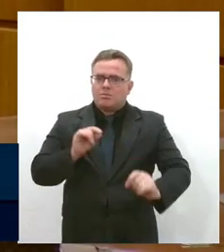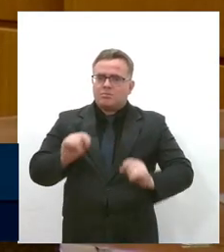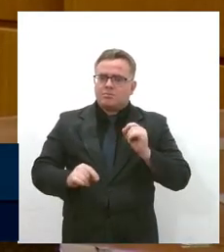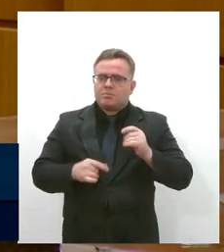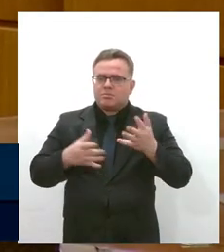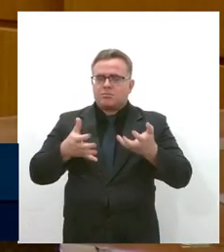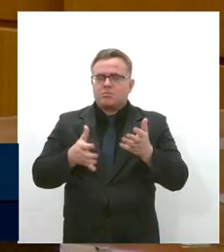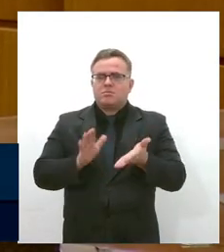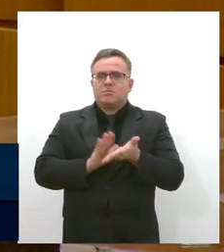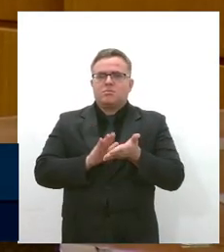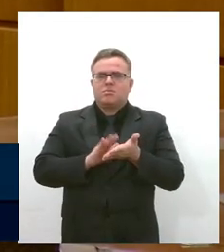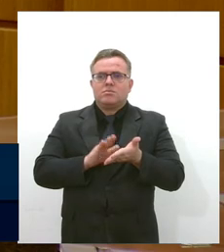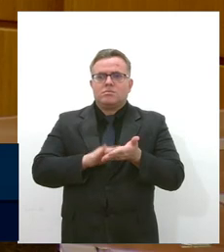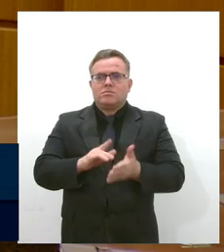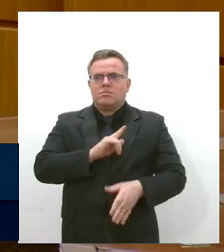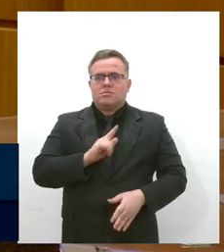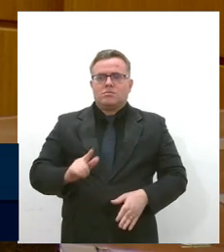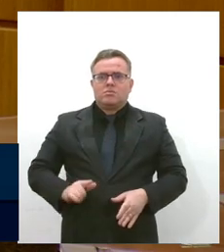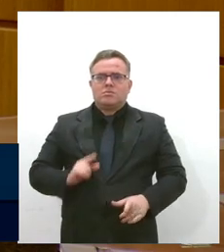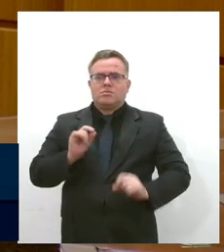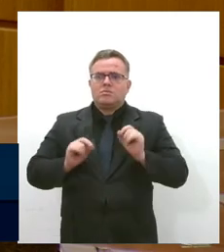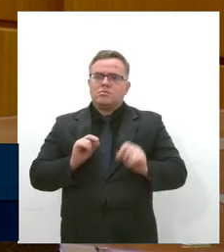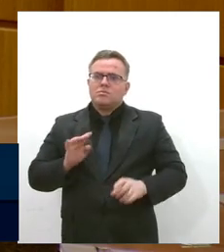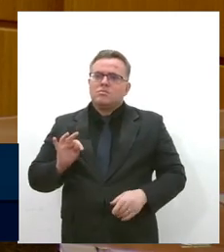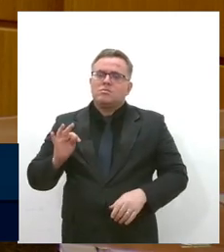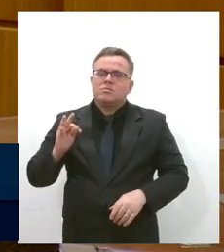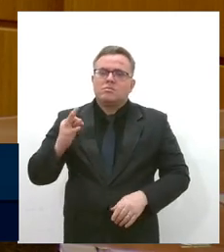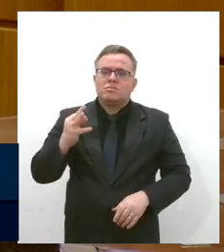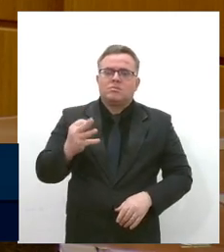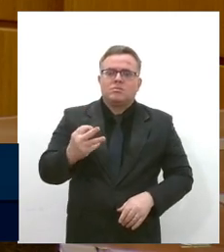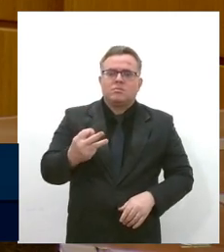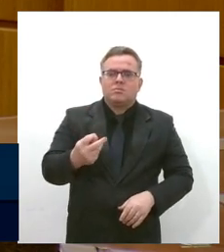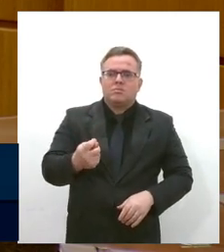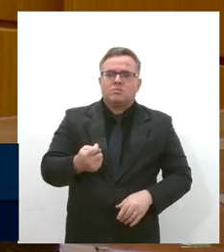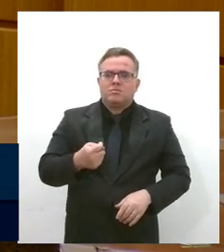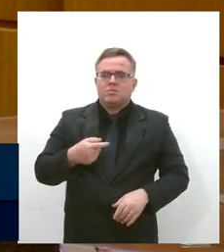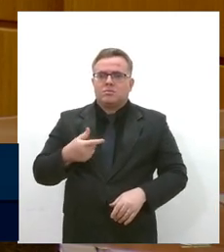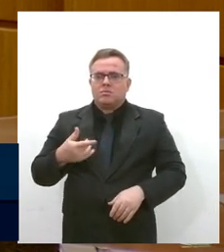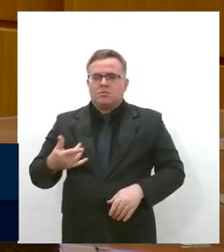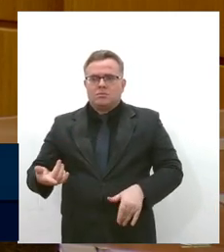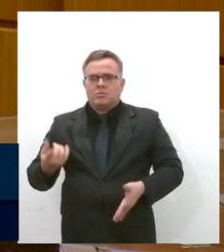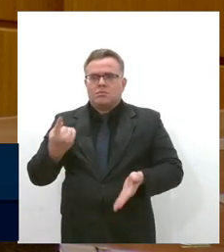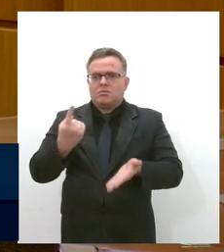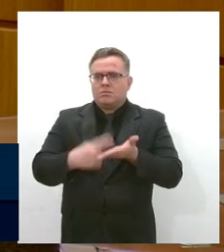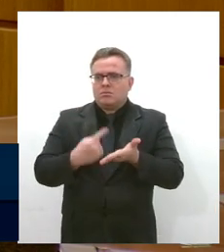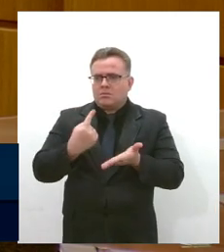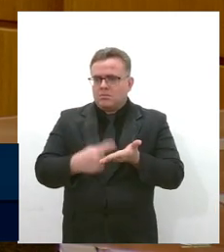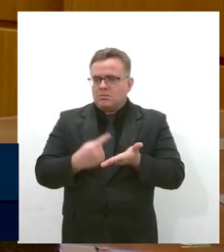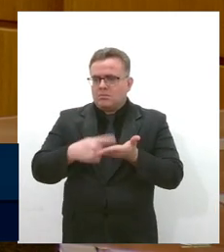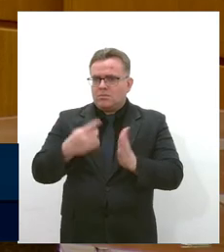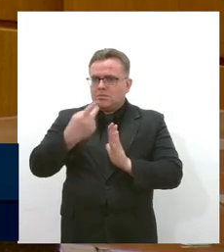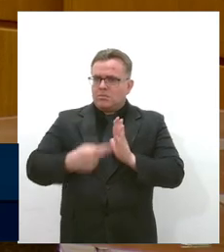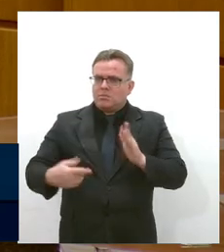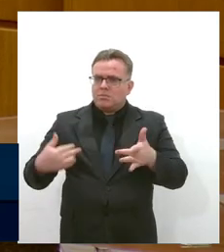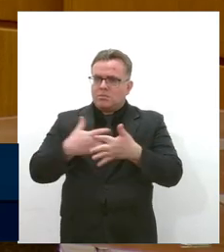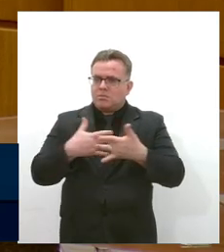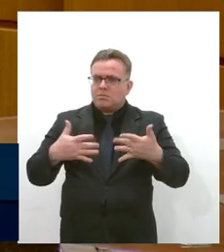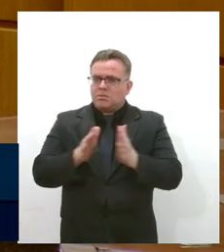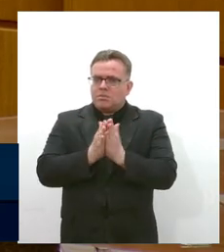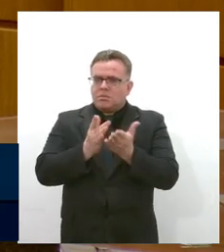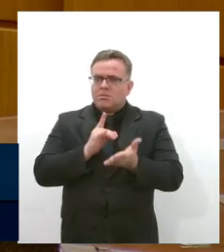governador e a todos, né, que se envolveram nesse projeto da Cidade Bíblica. Eu não sabia, né? Para mim é uma